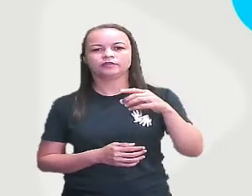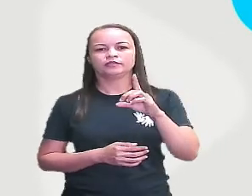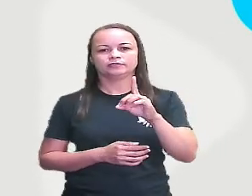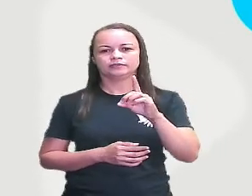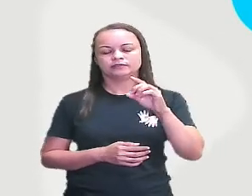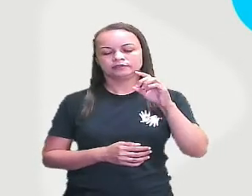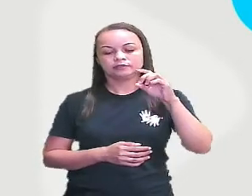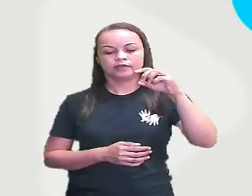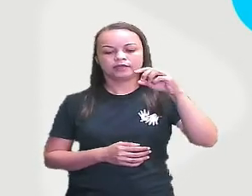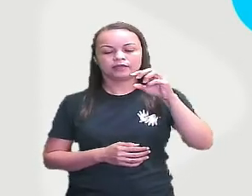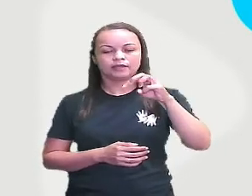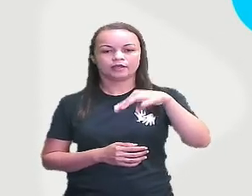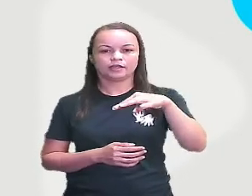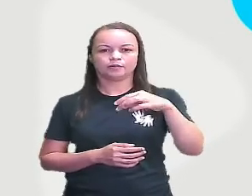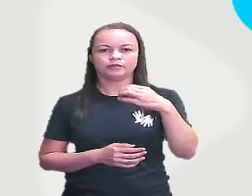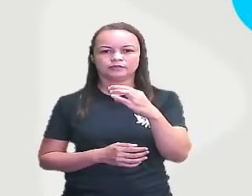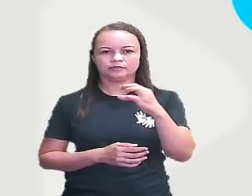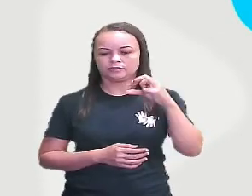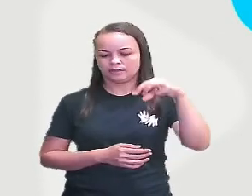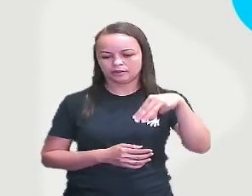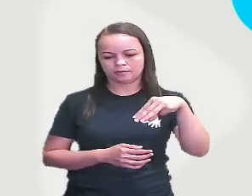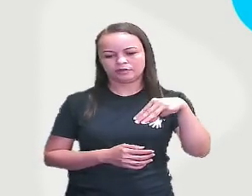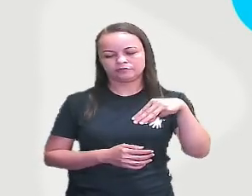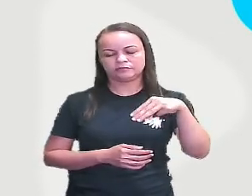decímetro e chegamos em